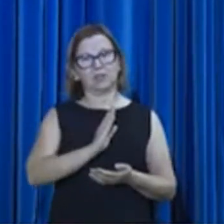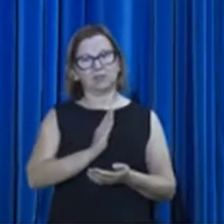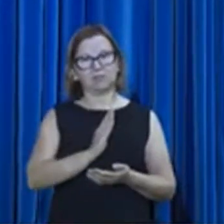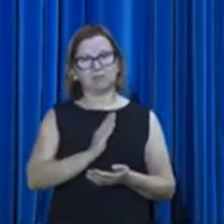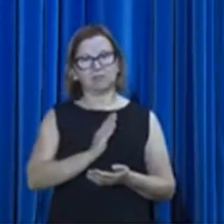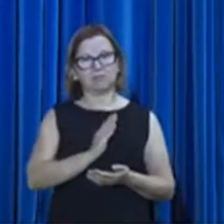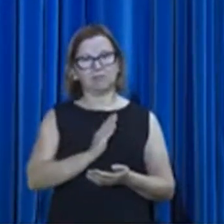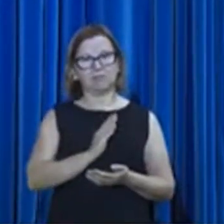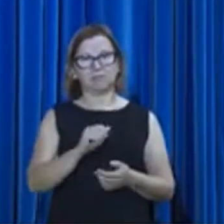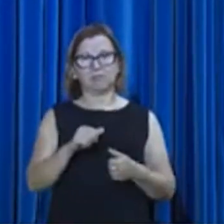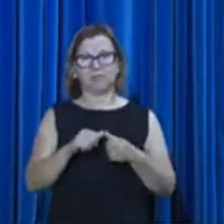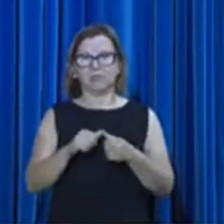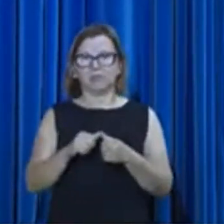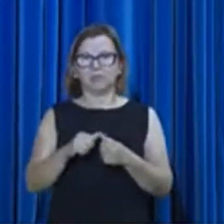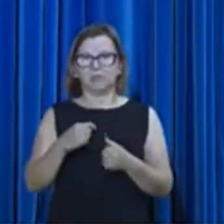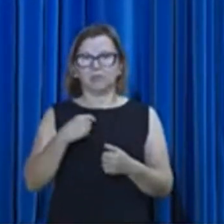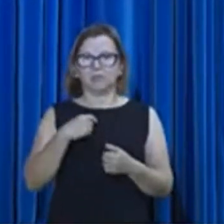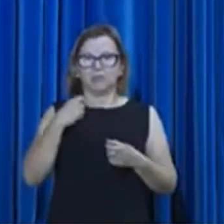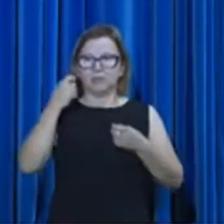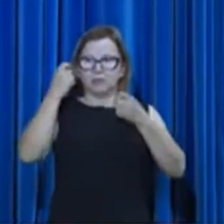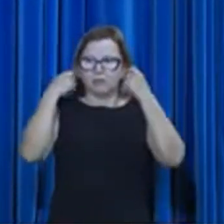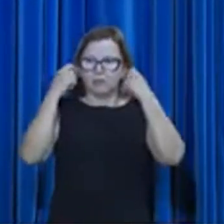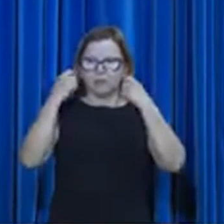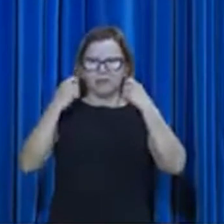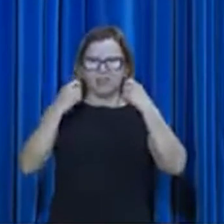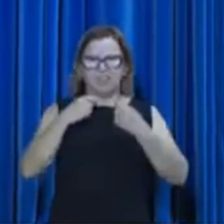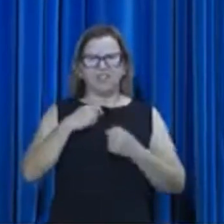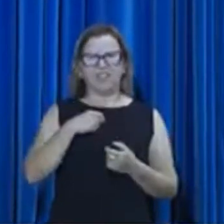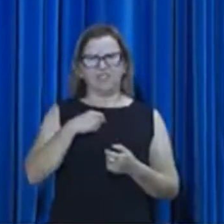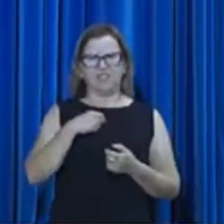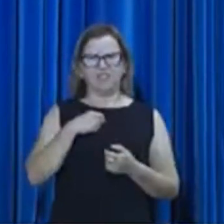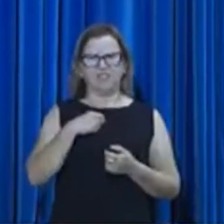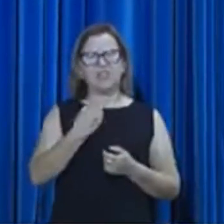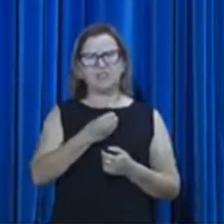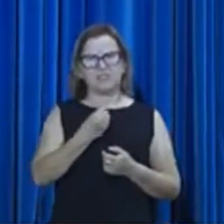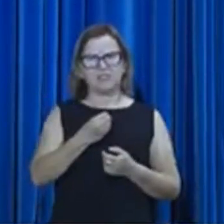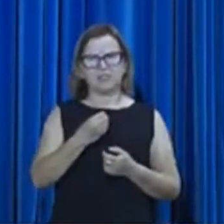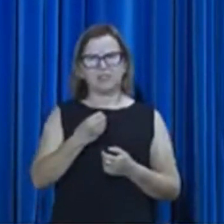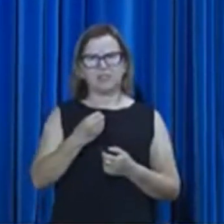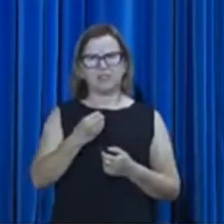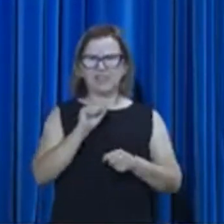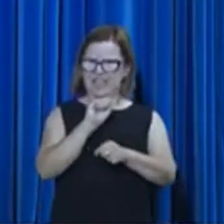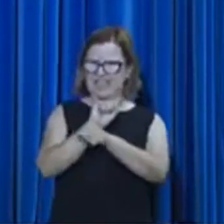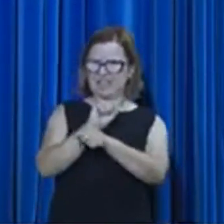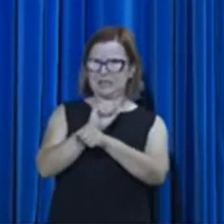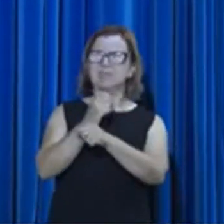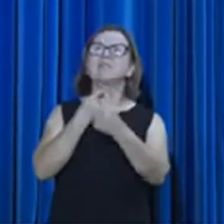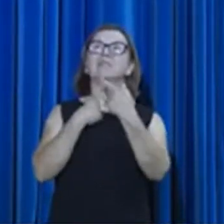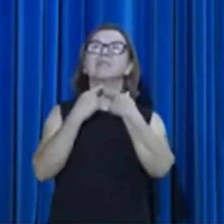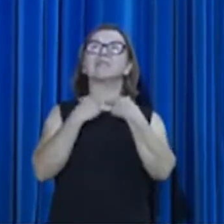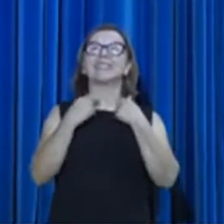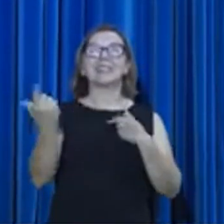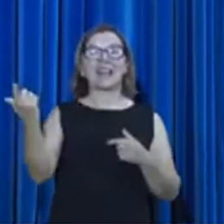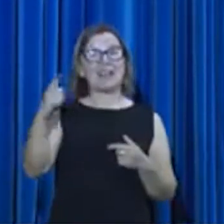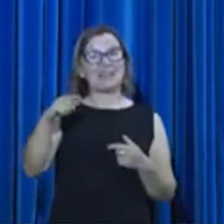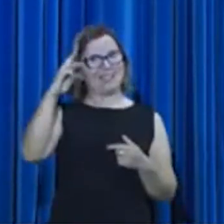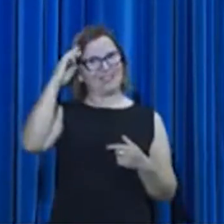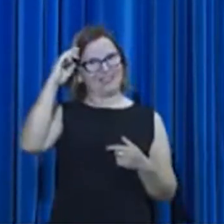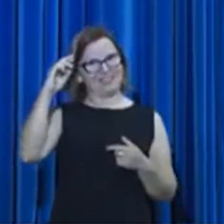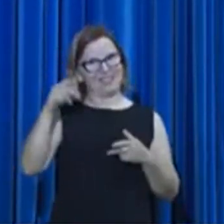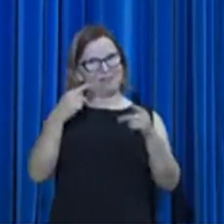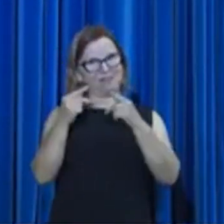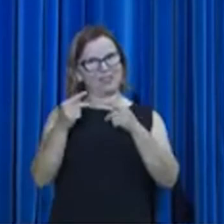me chamou a atenção. Será que eu estou vivendo, ansiando a volta do Senhor e dizendo, Maranata,